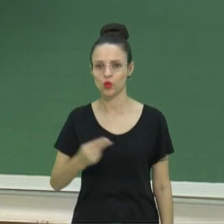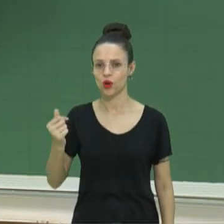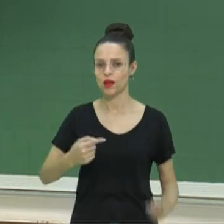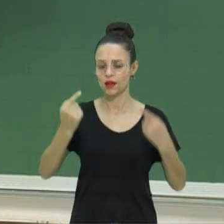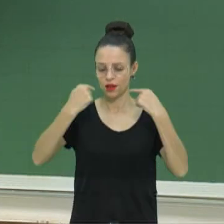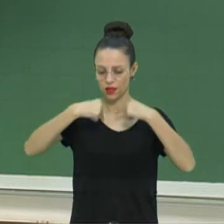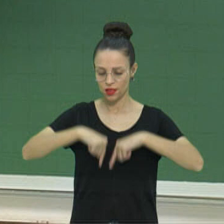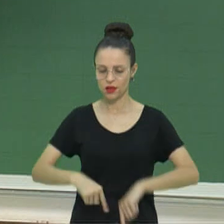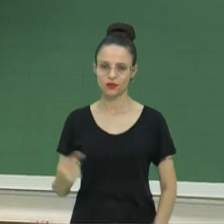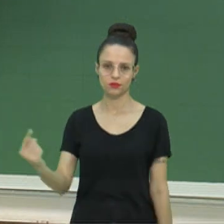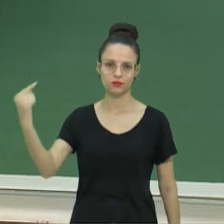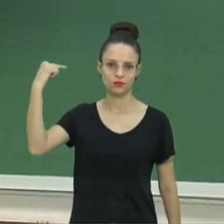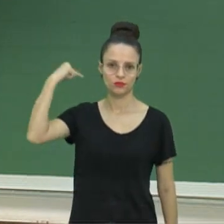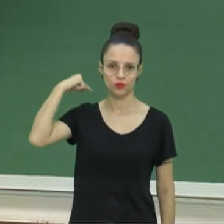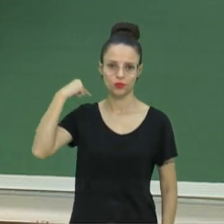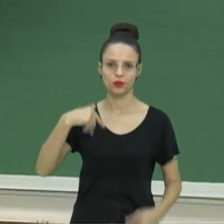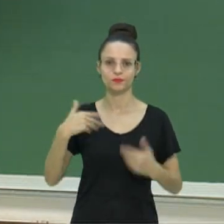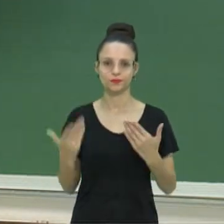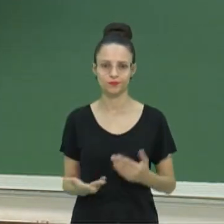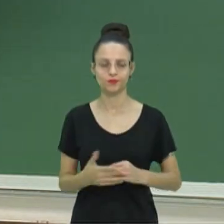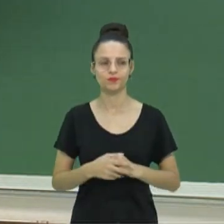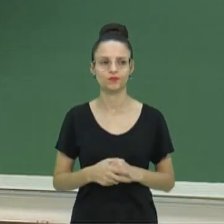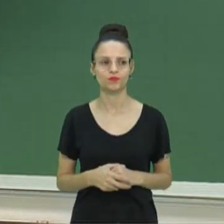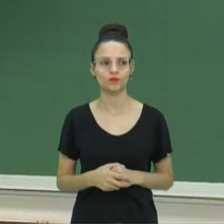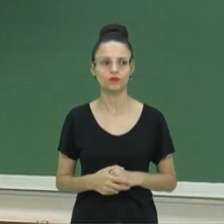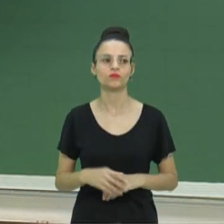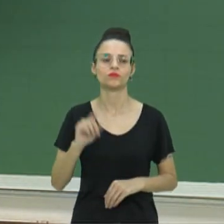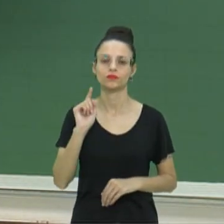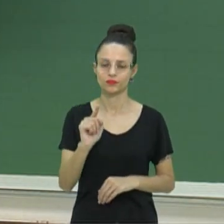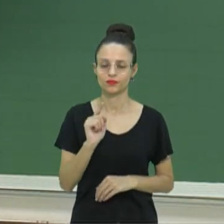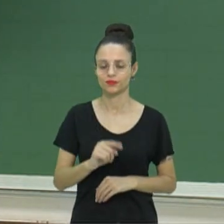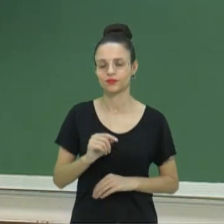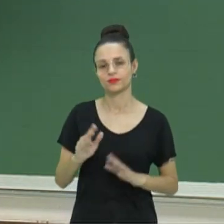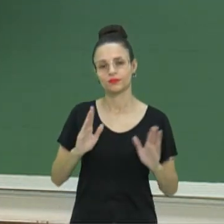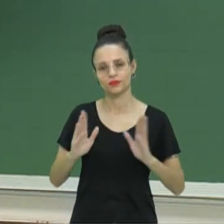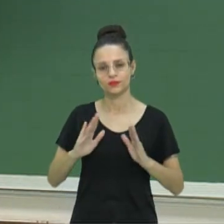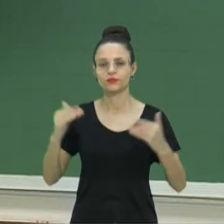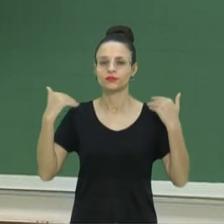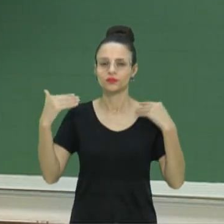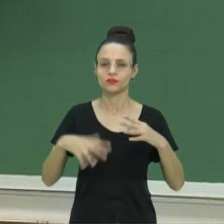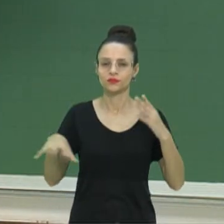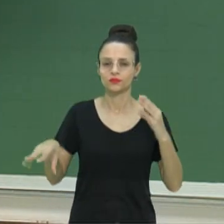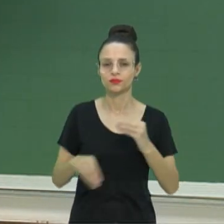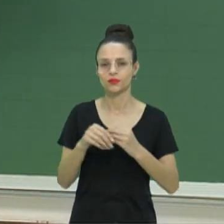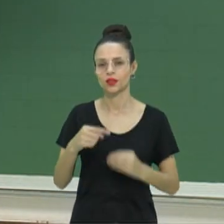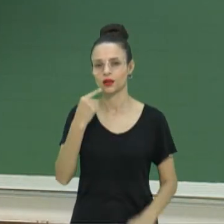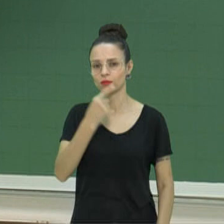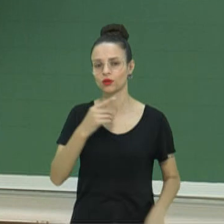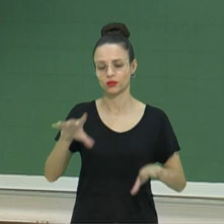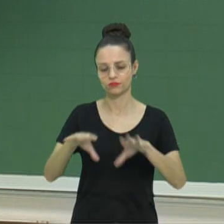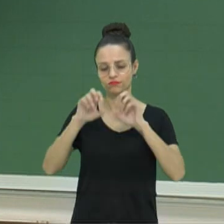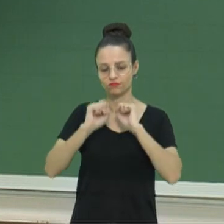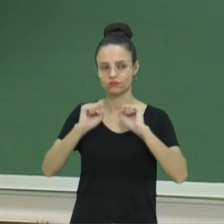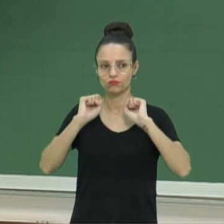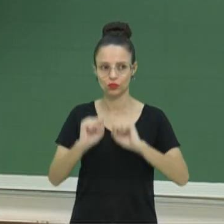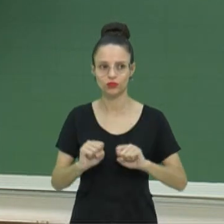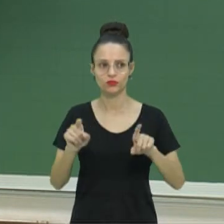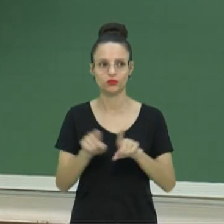ao nosso pulmão, né? Então tem essa situação também, né? Mas durante a atividade física, para complementar, a boca pode ser